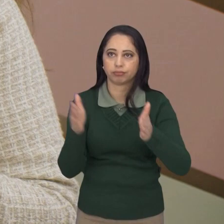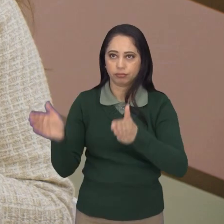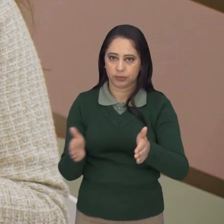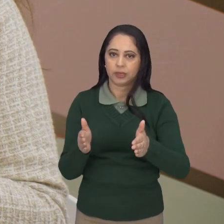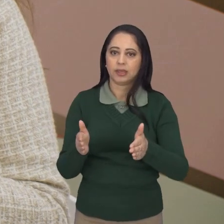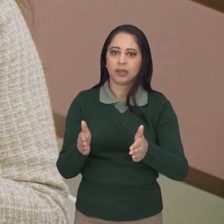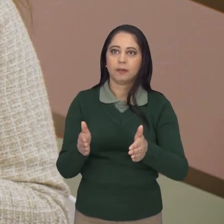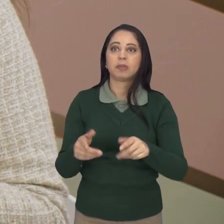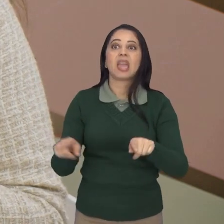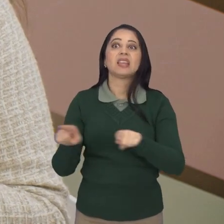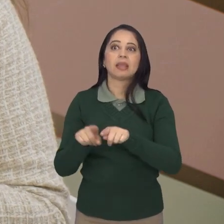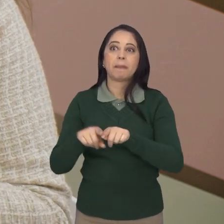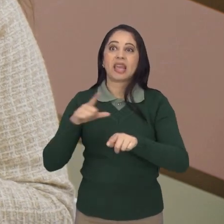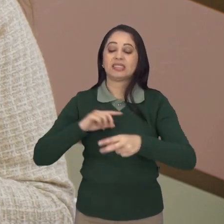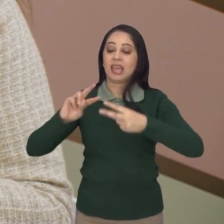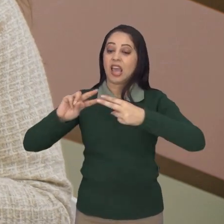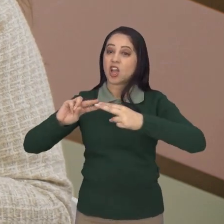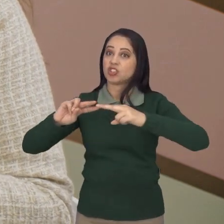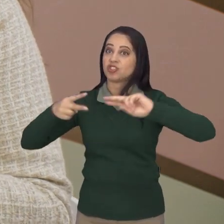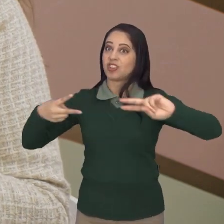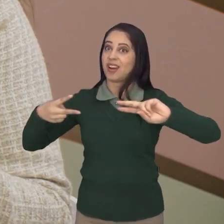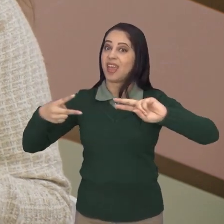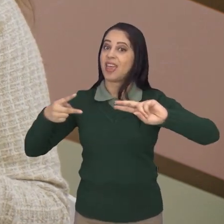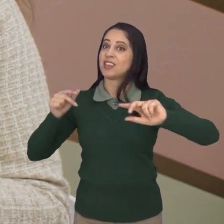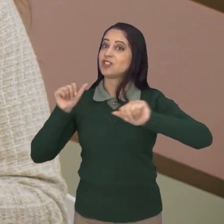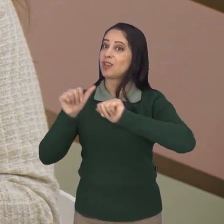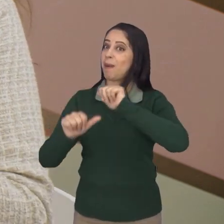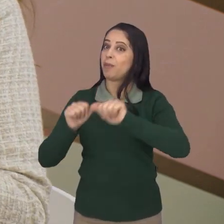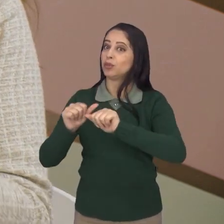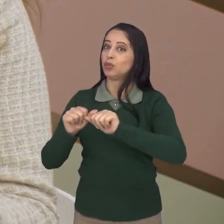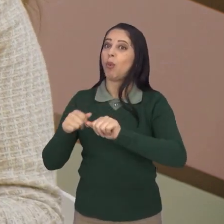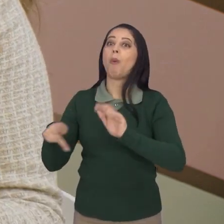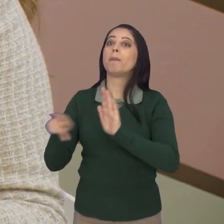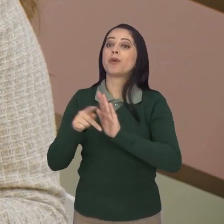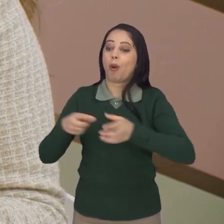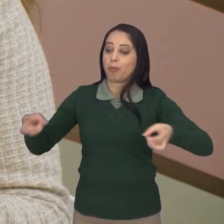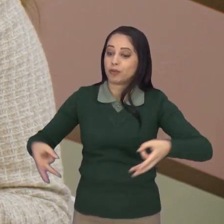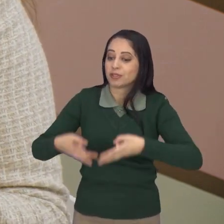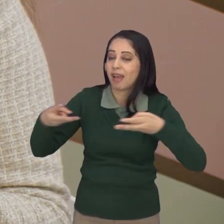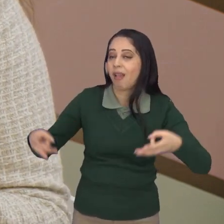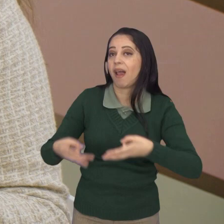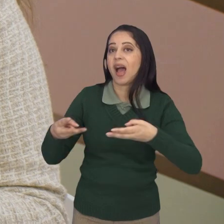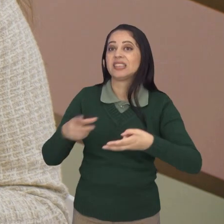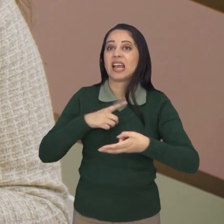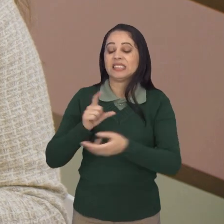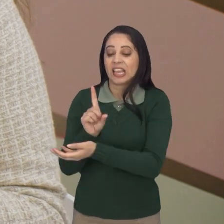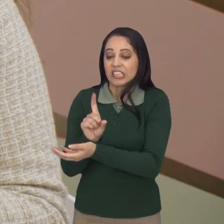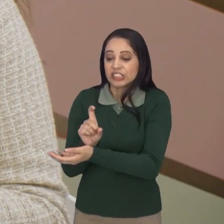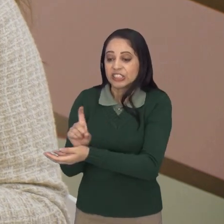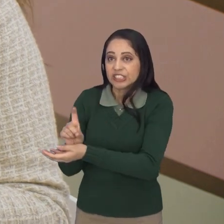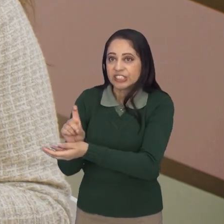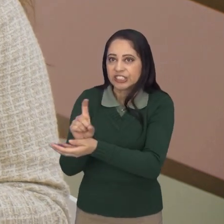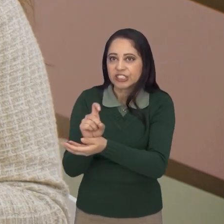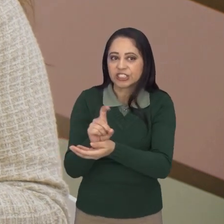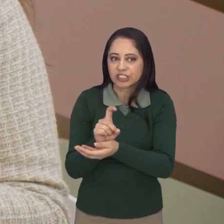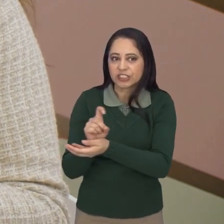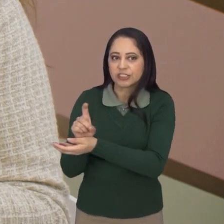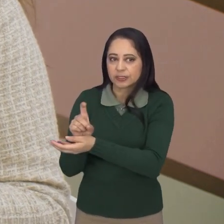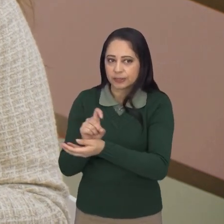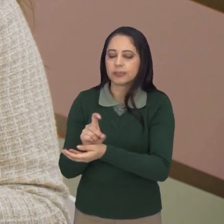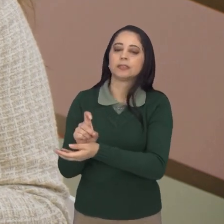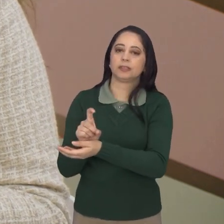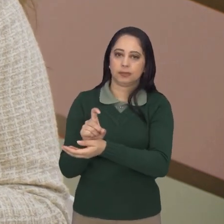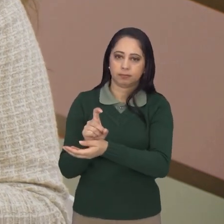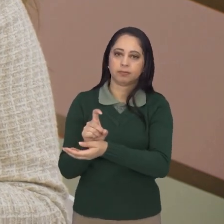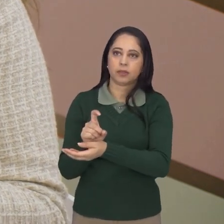industrializados, a gente tem mudança genética das verduras, legumes, agrotóxico utilizado na indústria agrícola, e